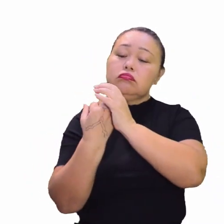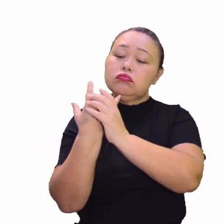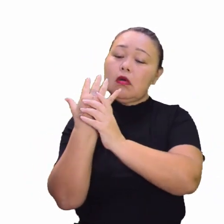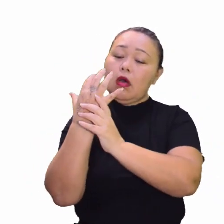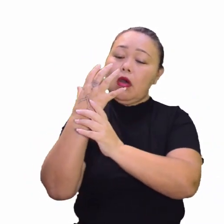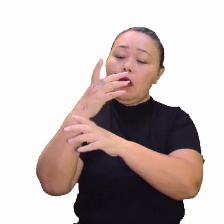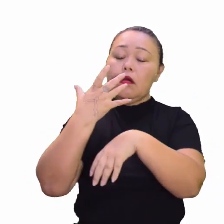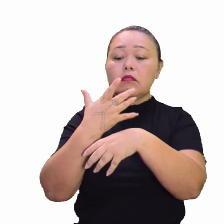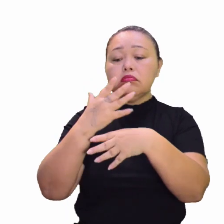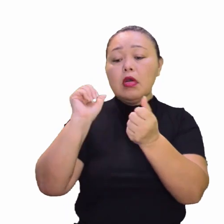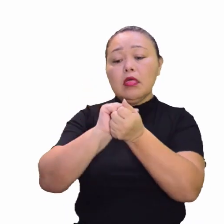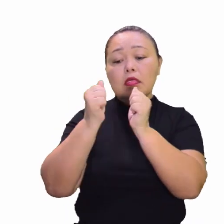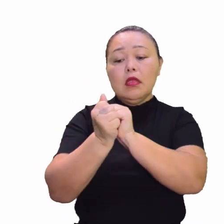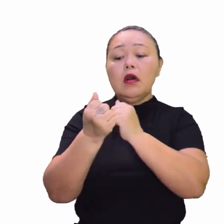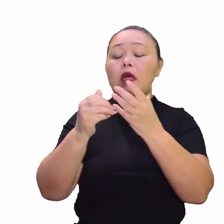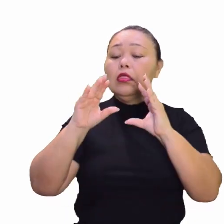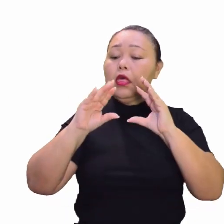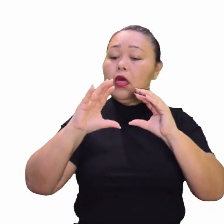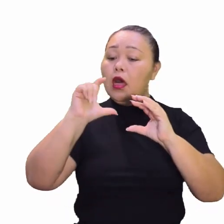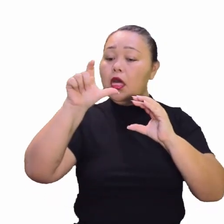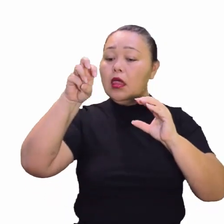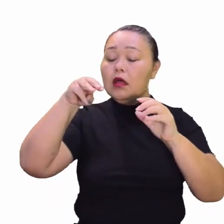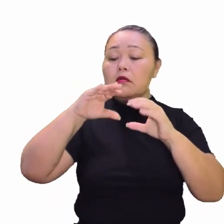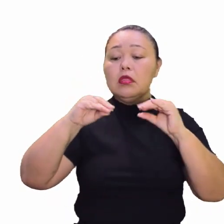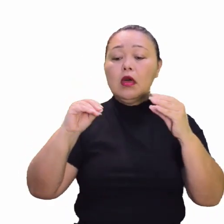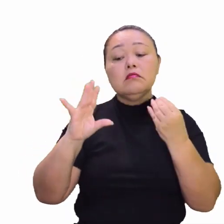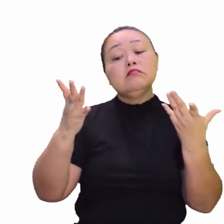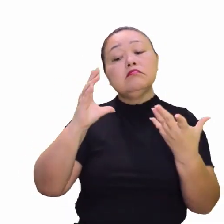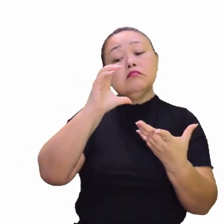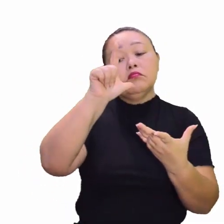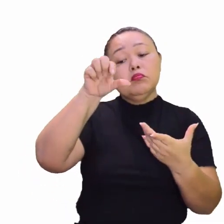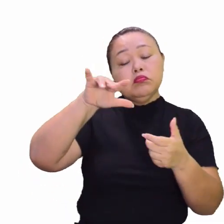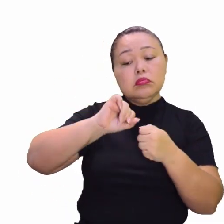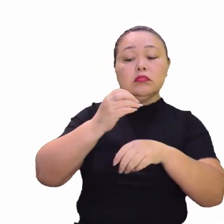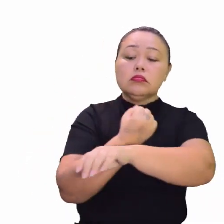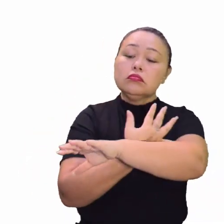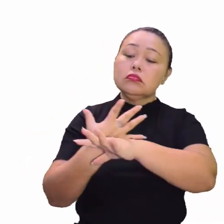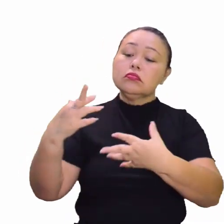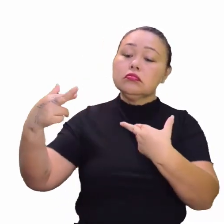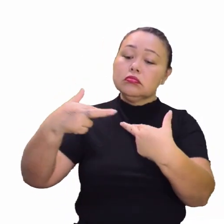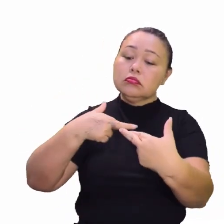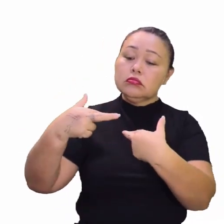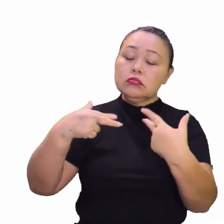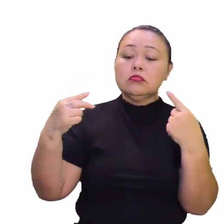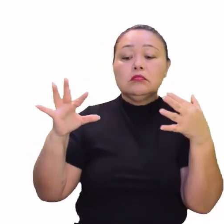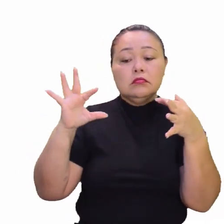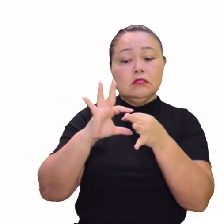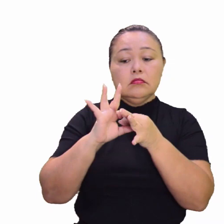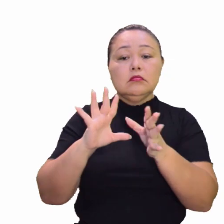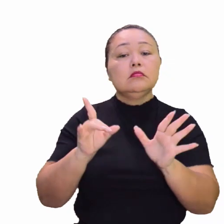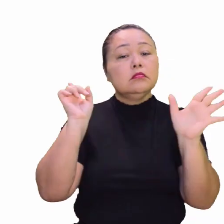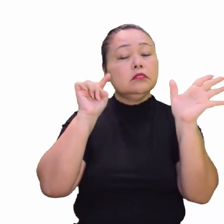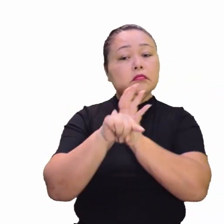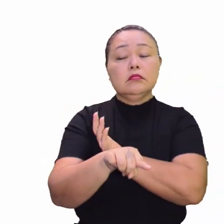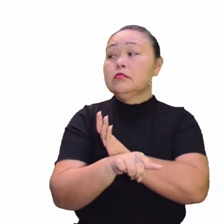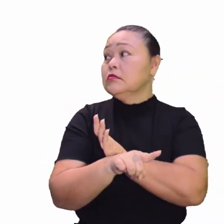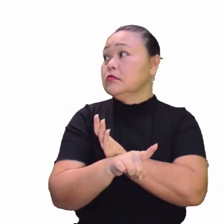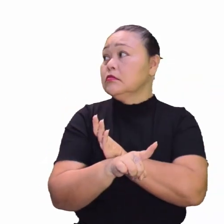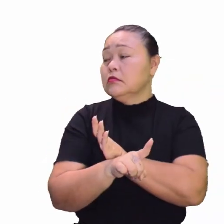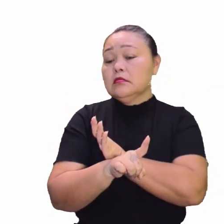clima mais seco também. Então, por isso que a gente fala que clima e vegetação está tudo relacionado. Ei, Rogério, vou te fazer uma pergunta.